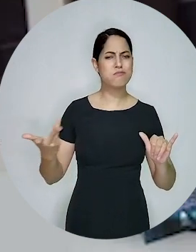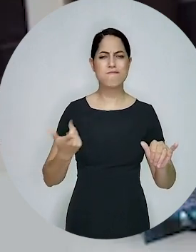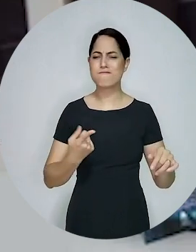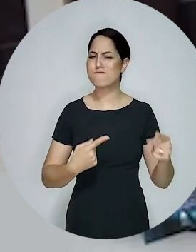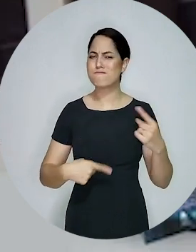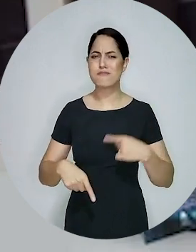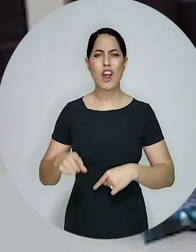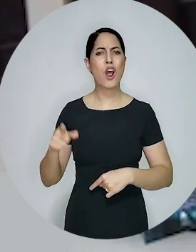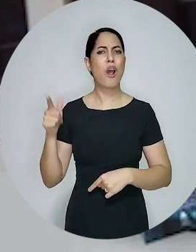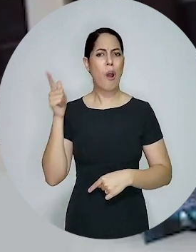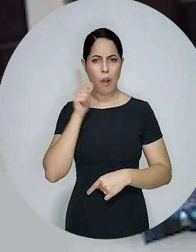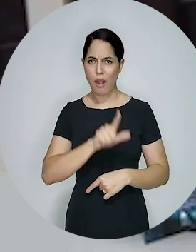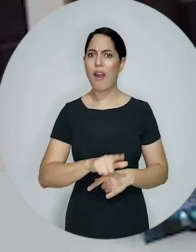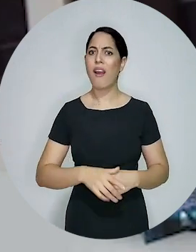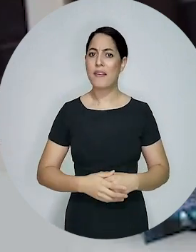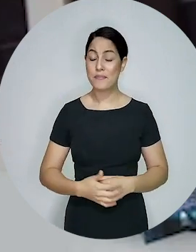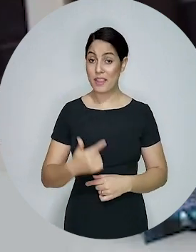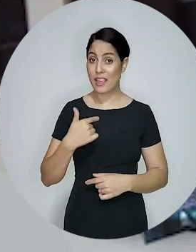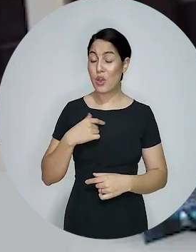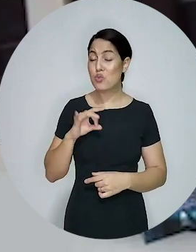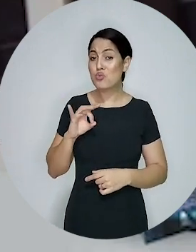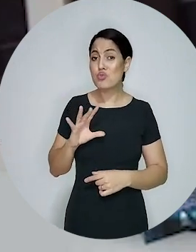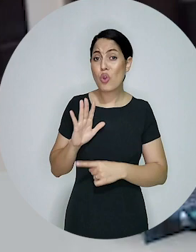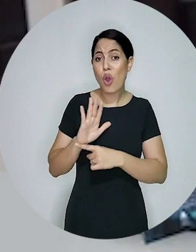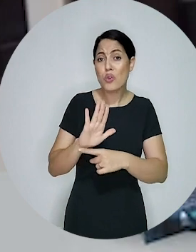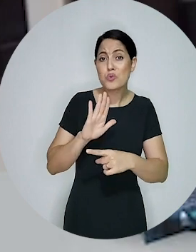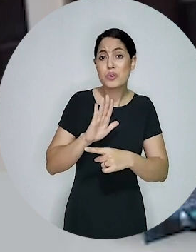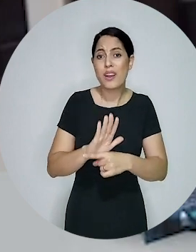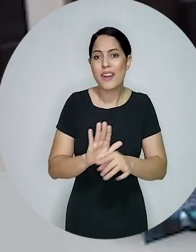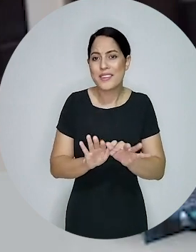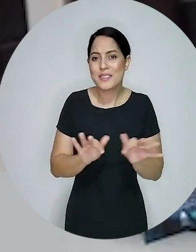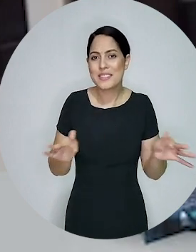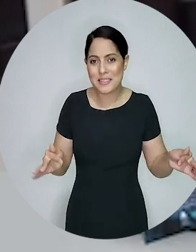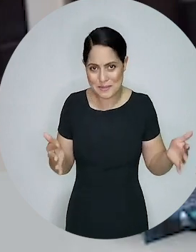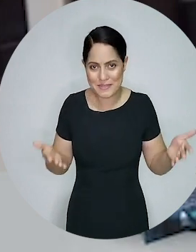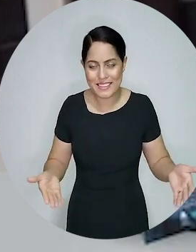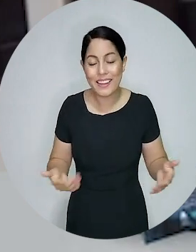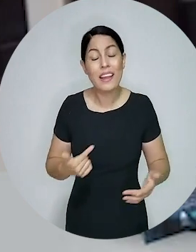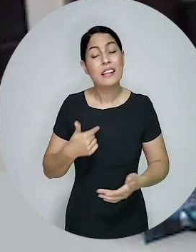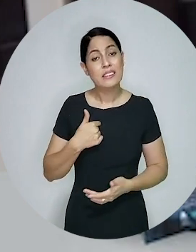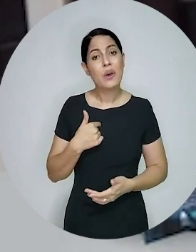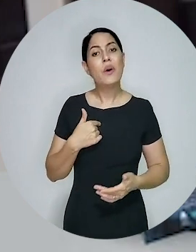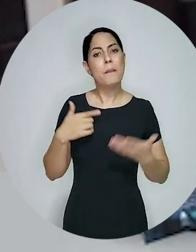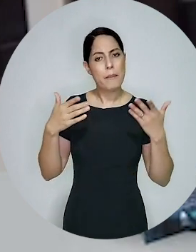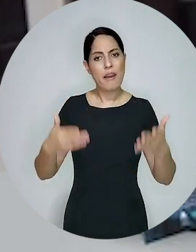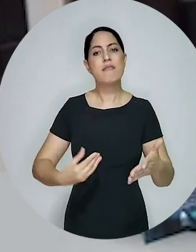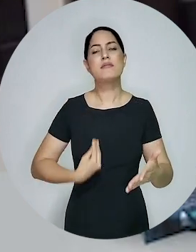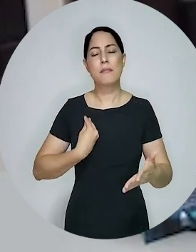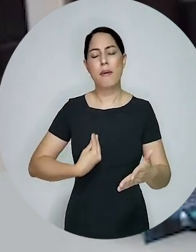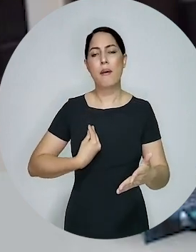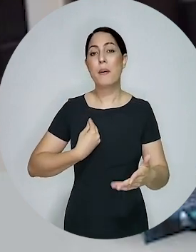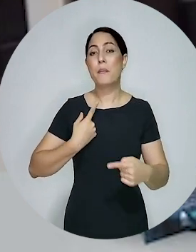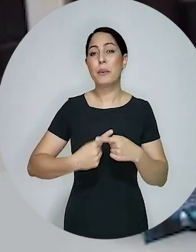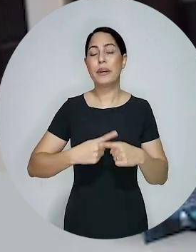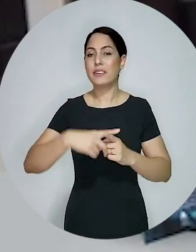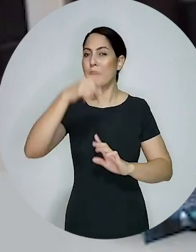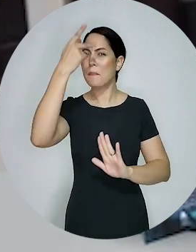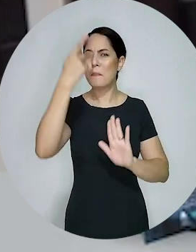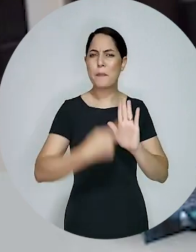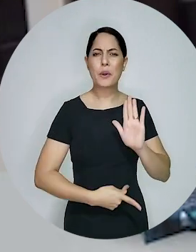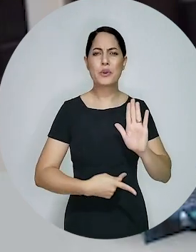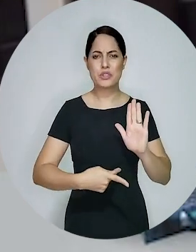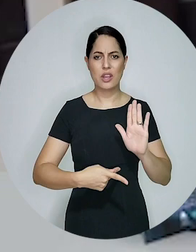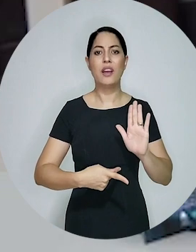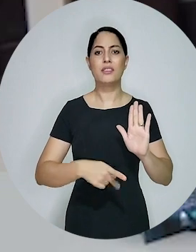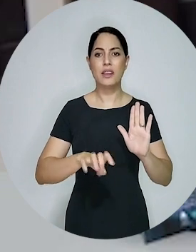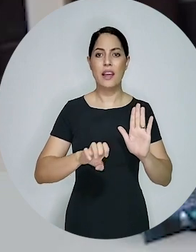isso de forma extraordinária. Eu fui um peão nisso, um ajudante nisso, e foi muito bom poder participar